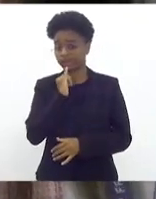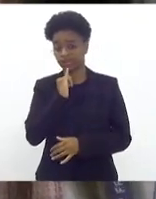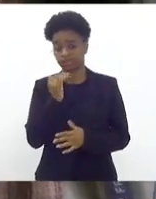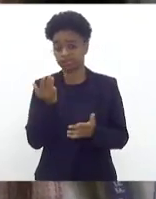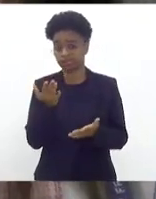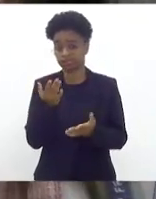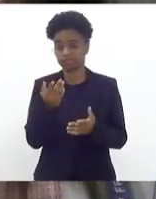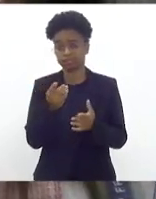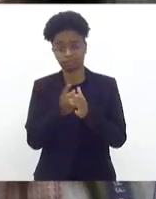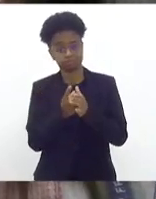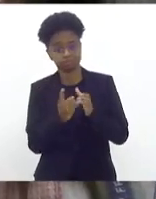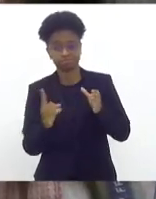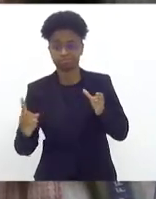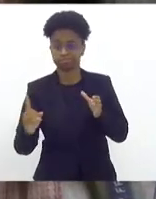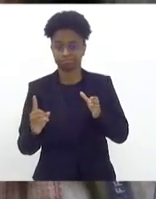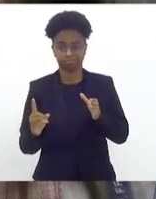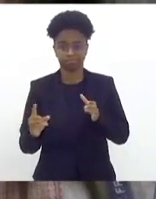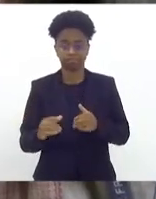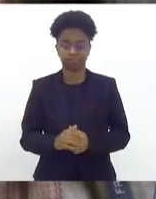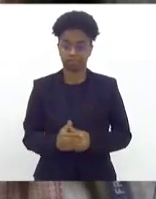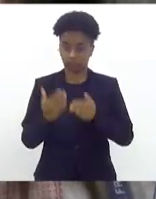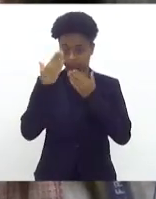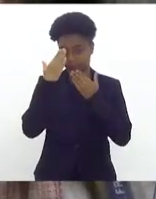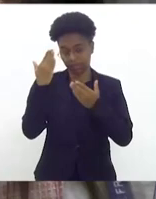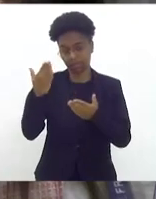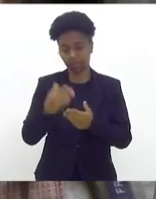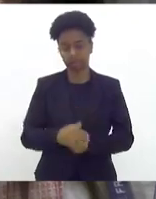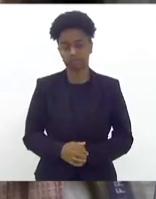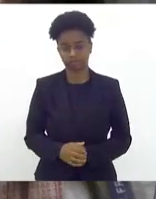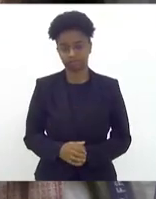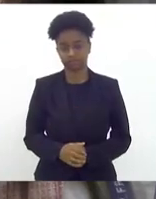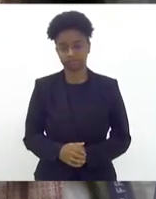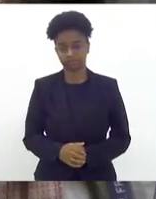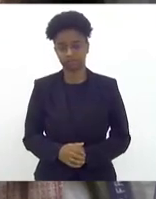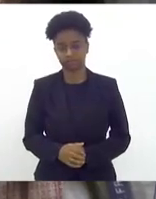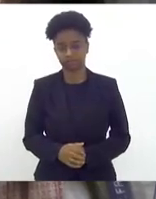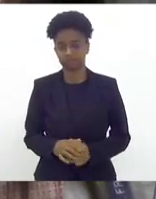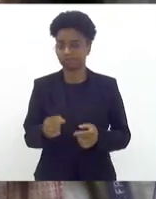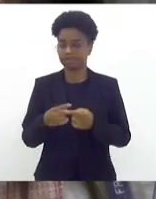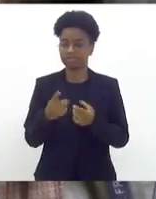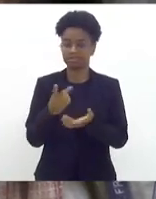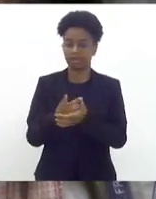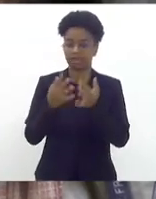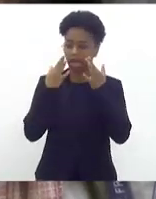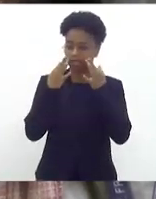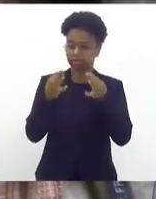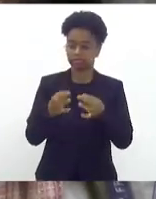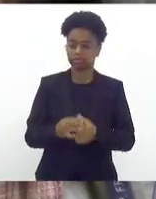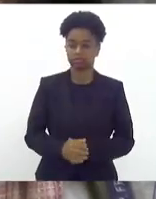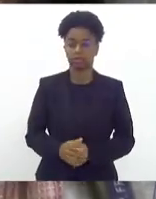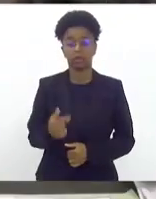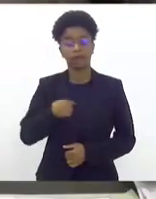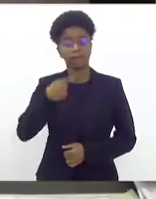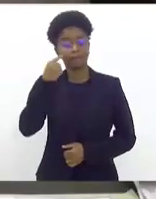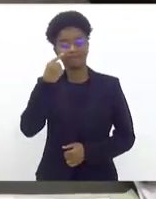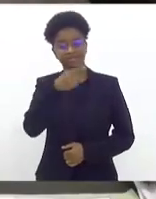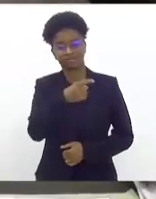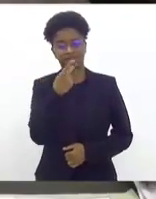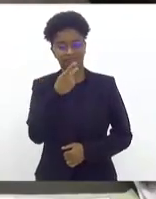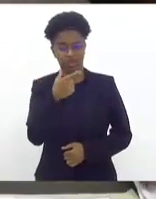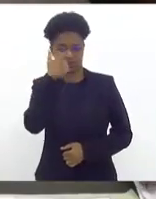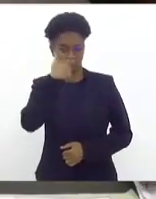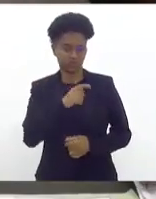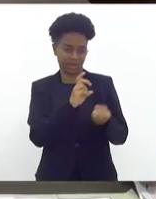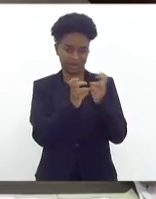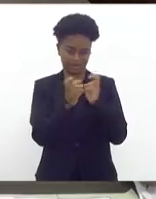são excluídas dessa realidade. Muito obrigado pela sua atenção sempre. Pensei que o deputado Fred fosse declarar capoeirista